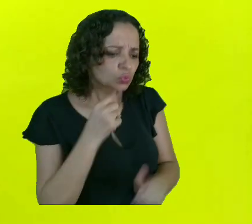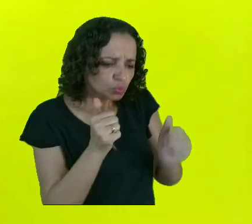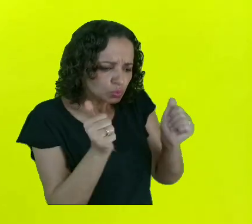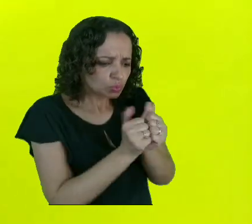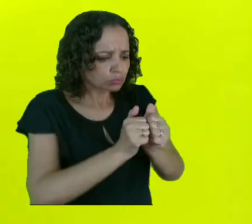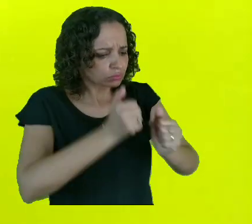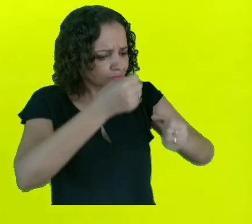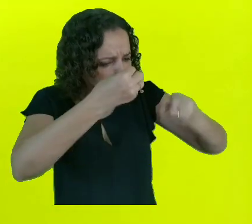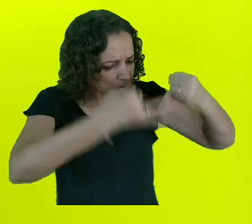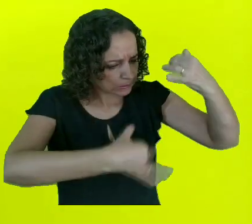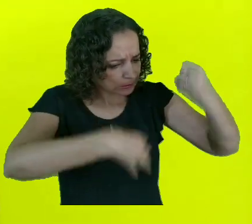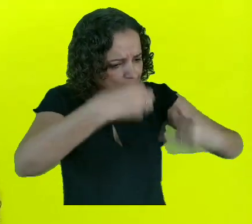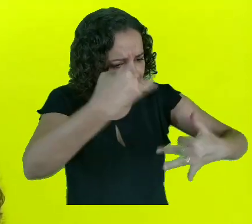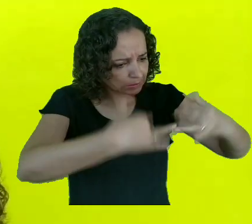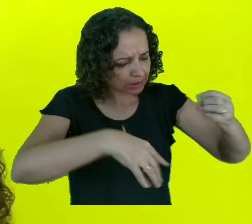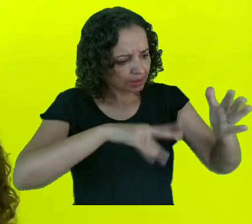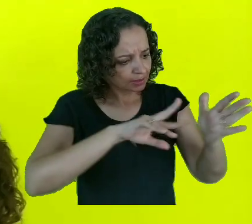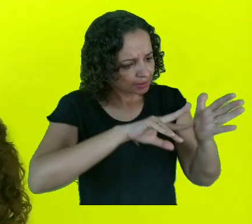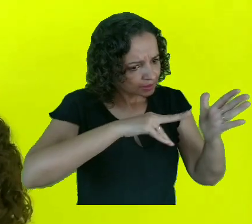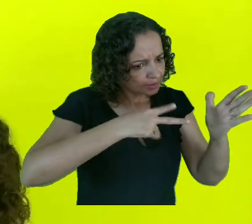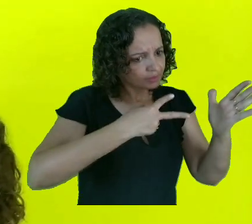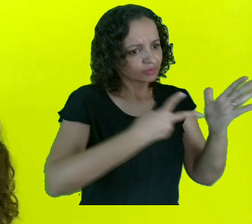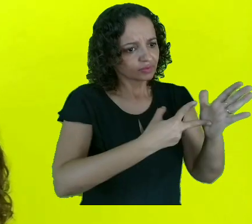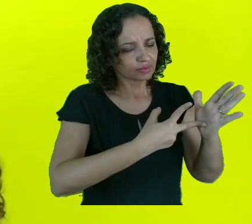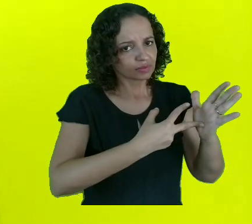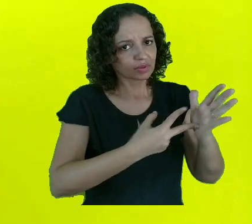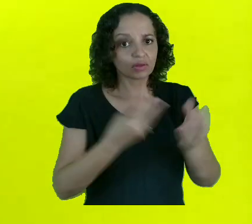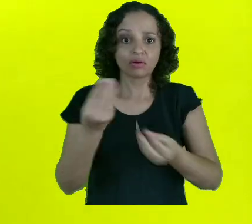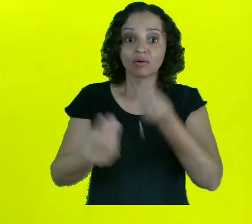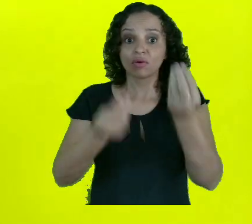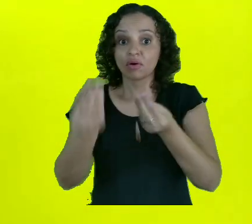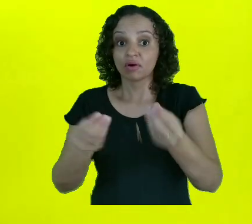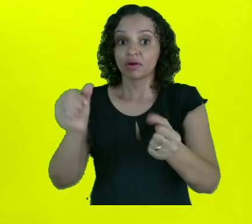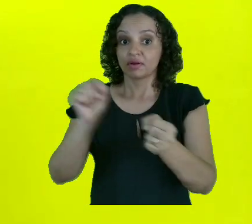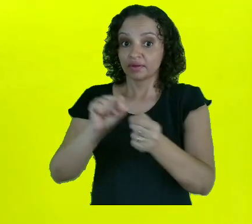construir um significado. Como que nós vamos fazer isso?